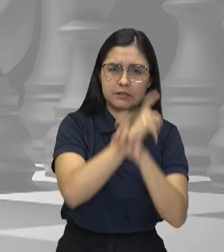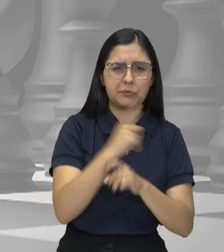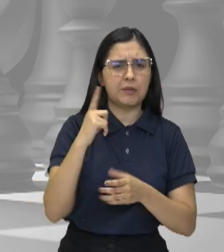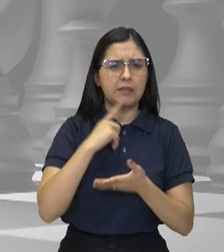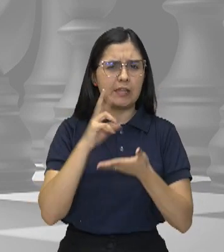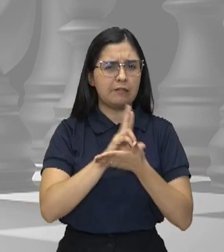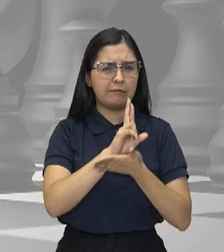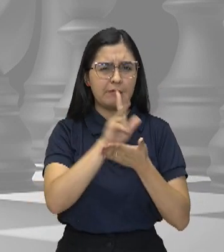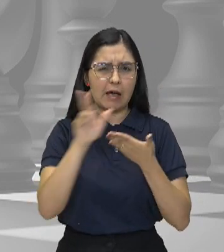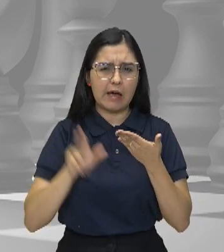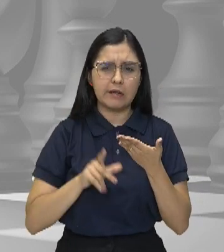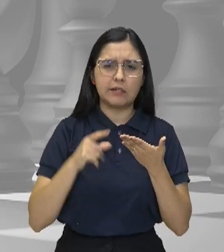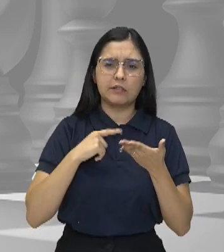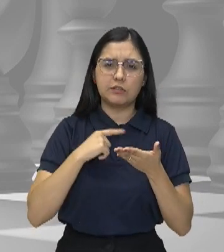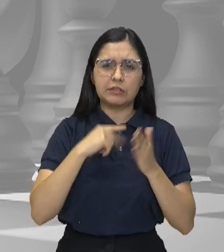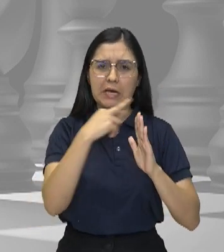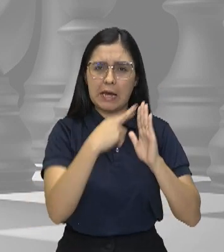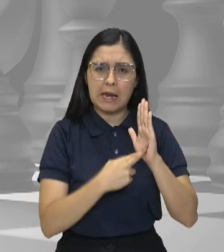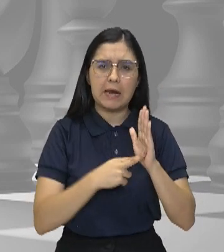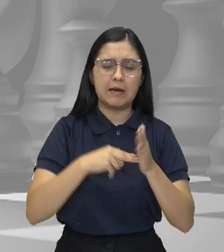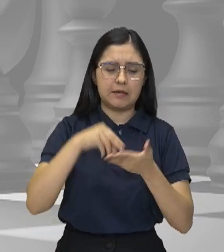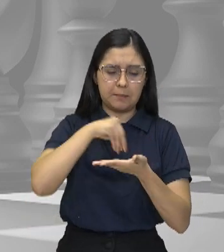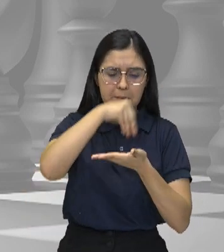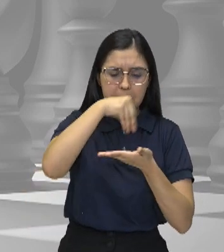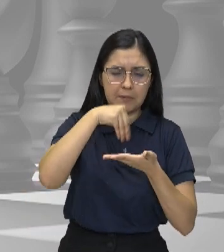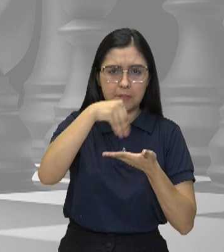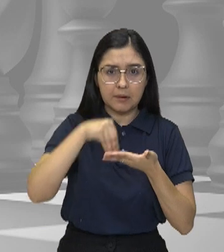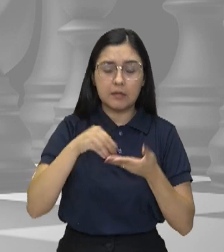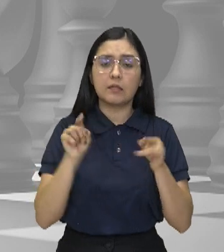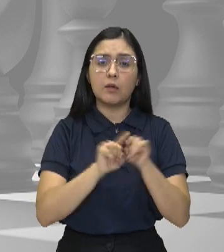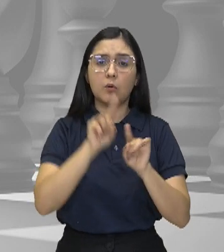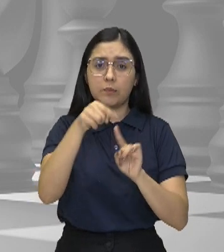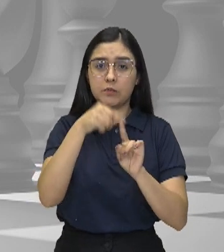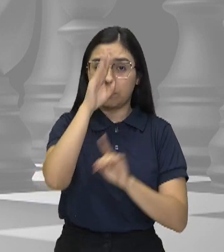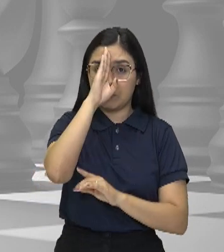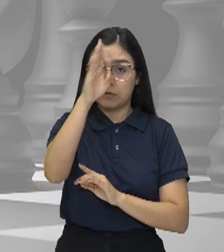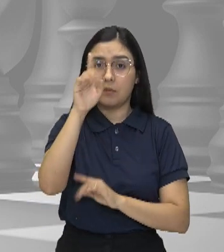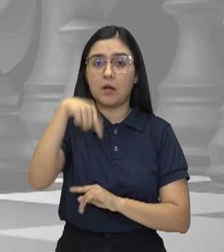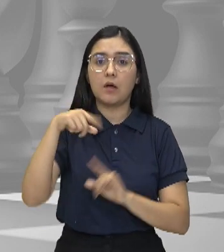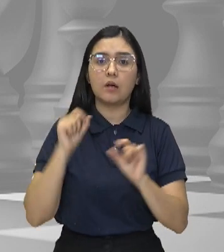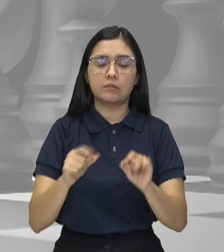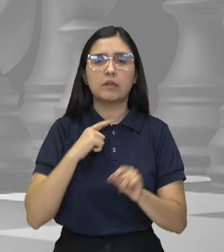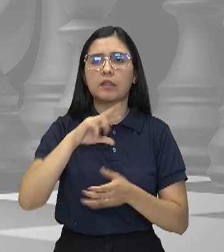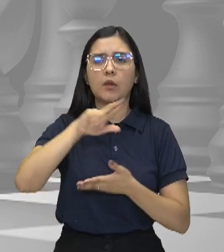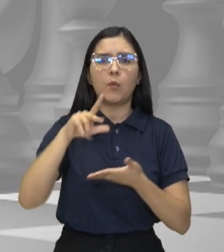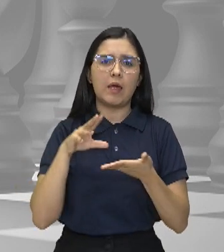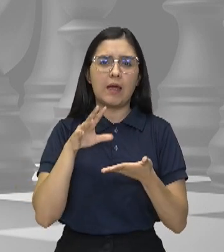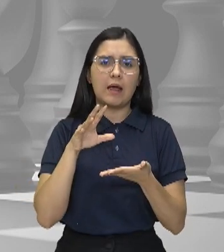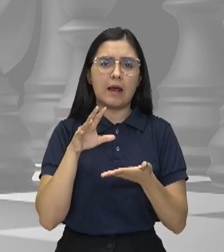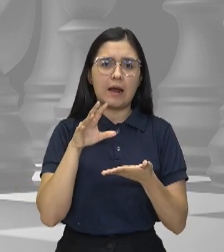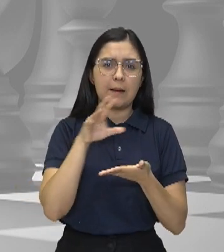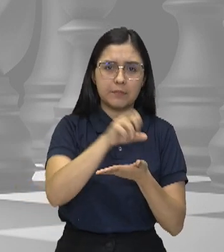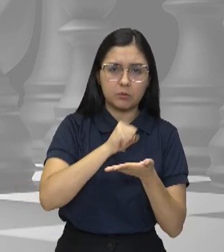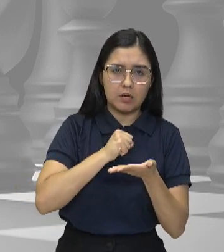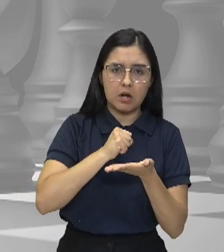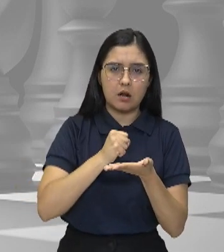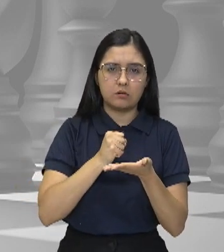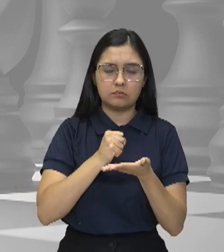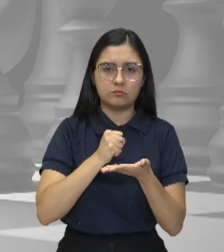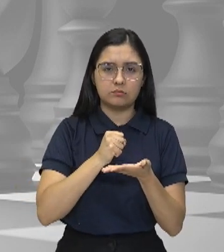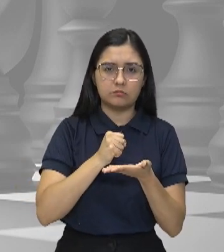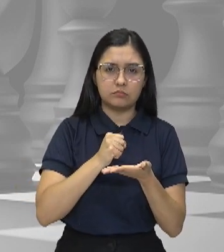várias funções das peças, e o objetivo principal não é capturar todas as peças